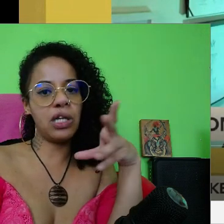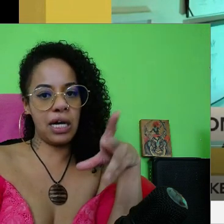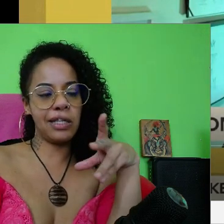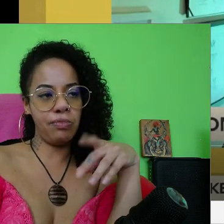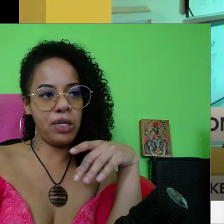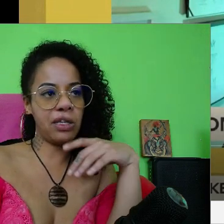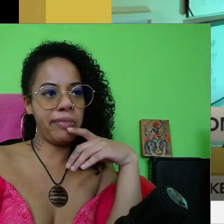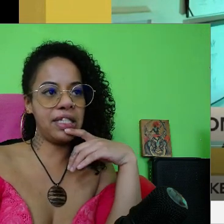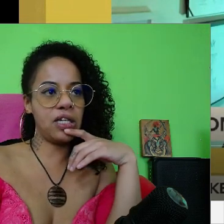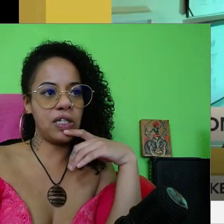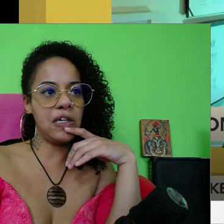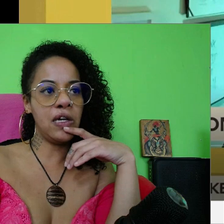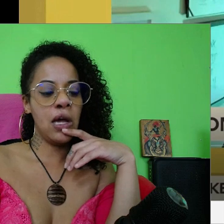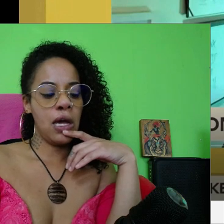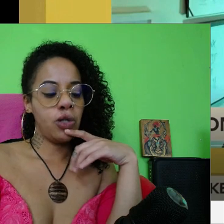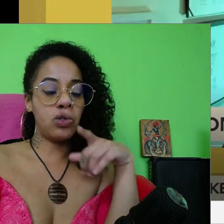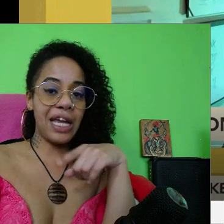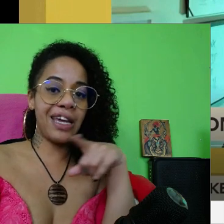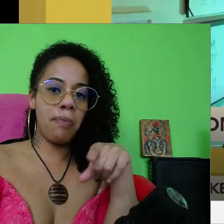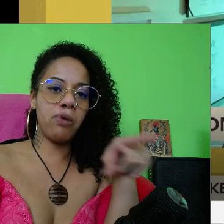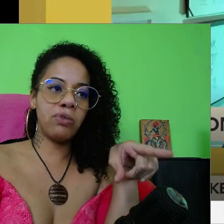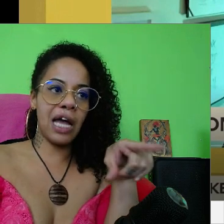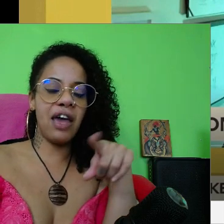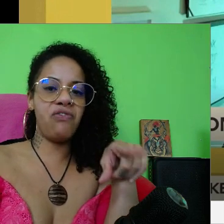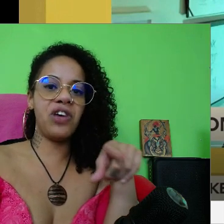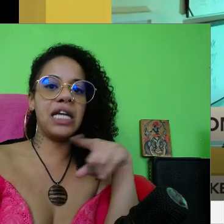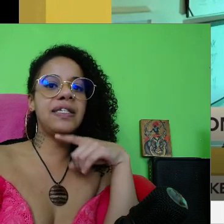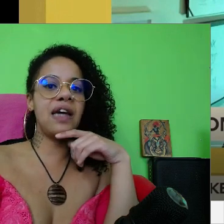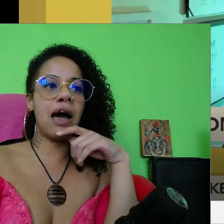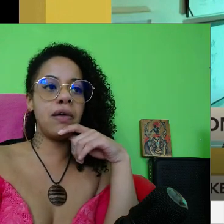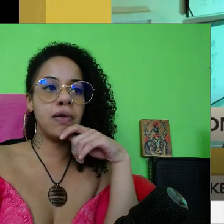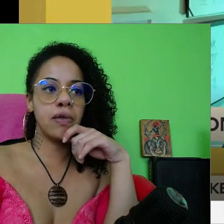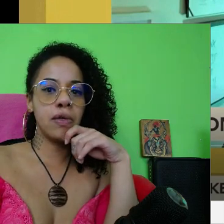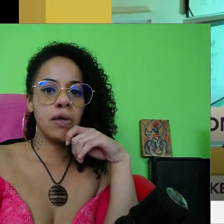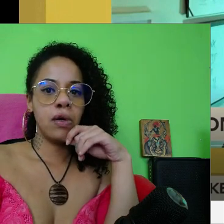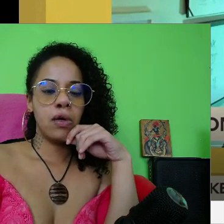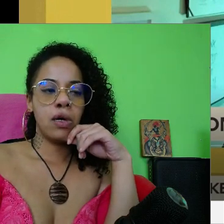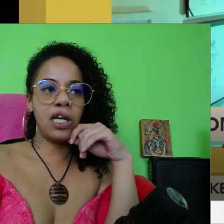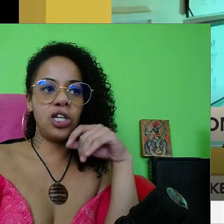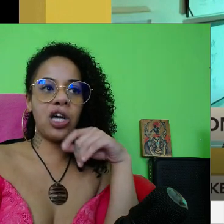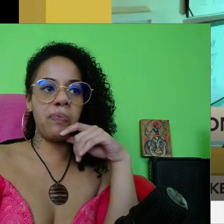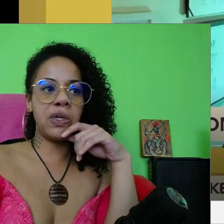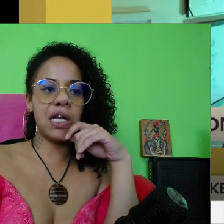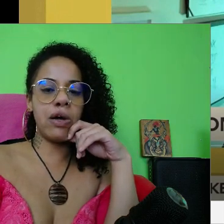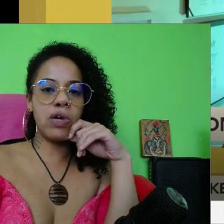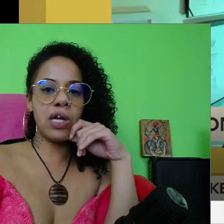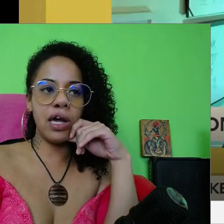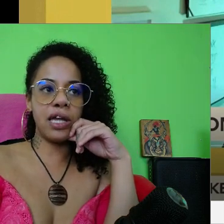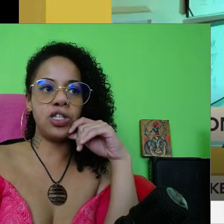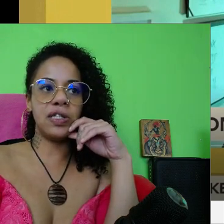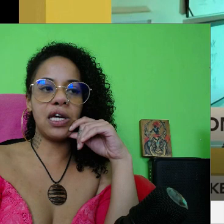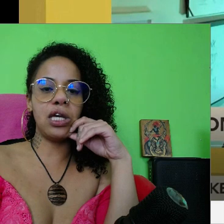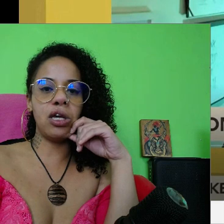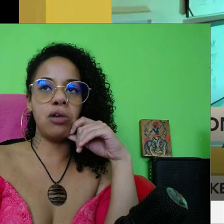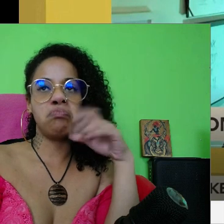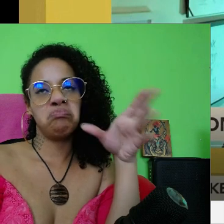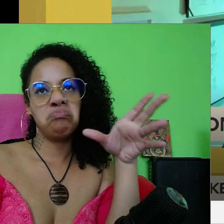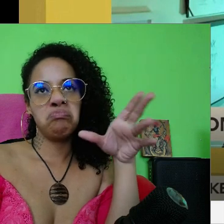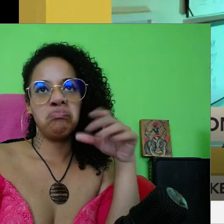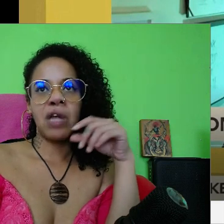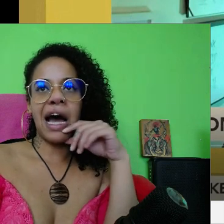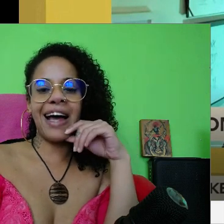algo acredito que na academia também seja assim tu tem que apontar e referenciar crítica apesar de é o que é dizer